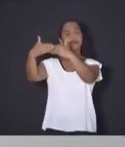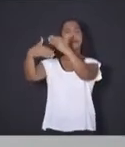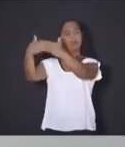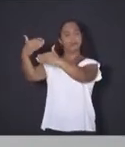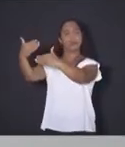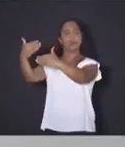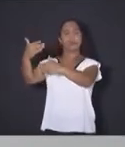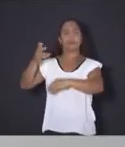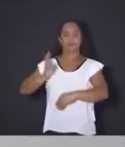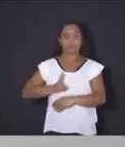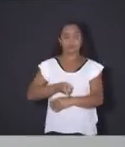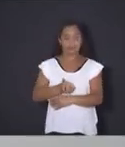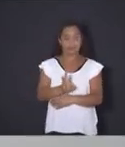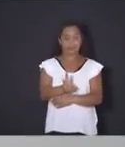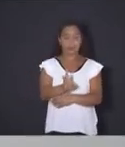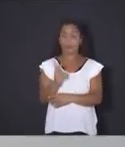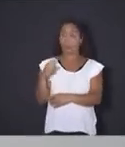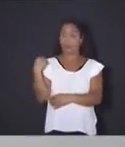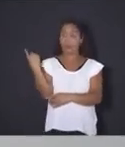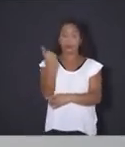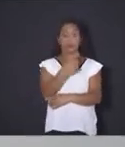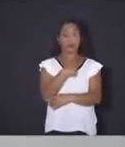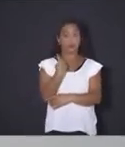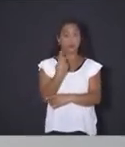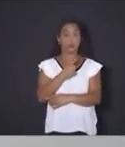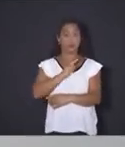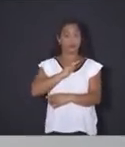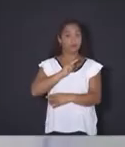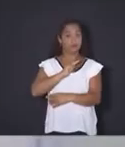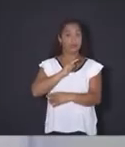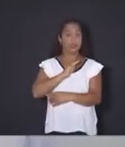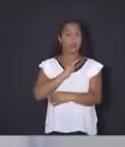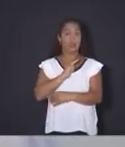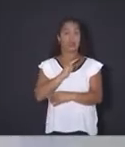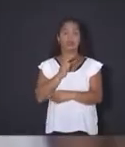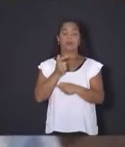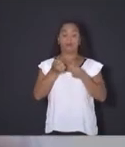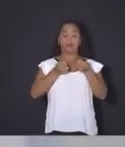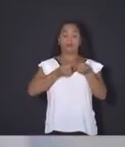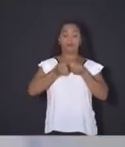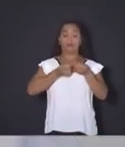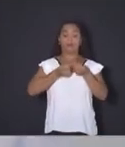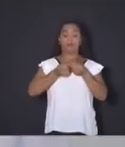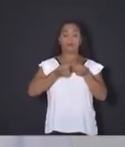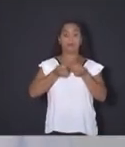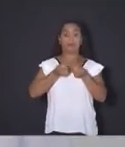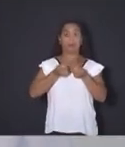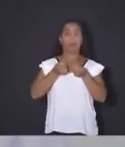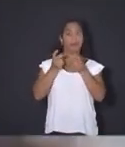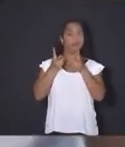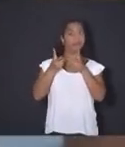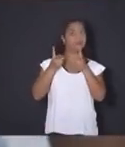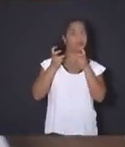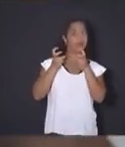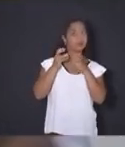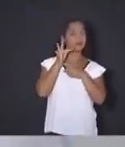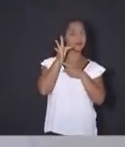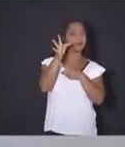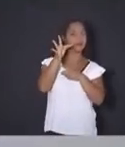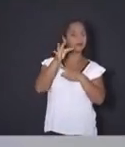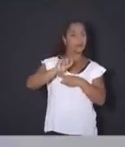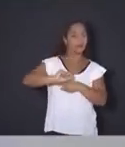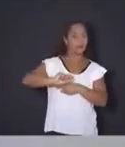2014 nós tínhamos uma economia que tinha perspectiva de crescer apesar de